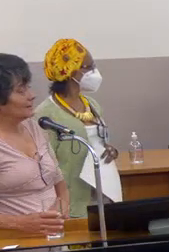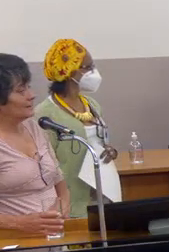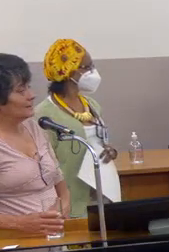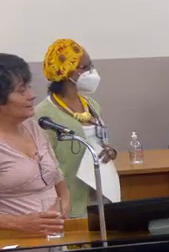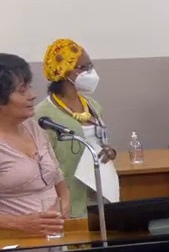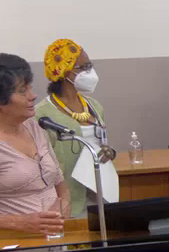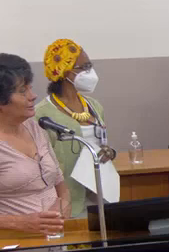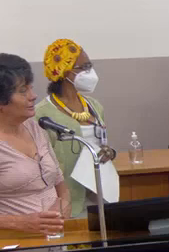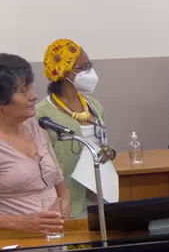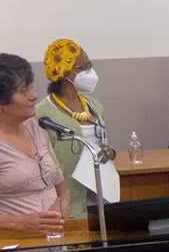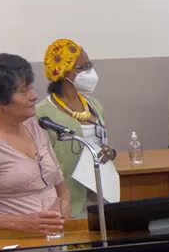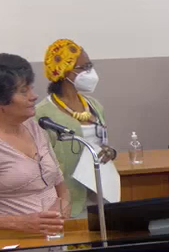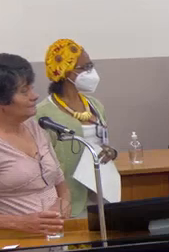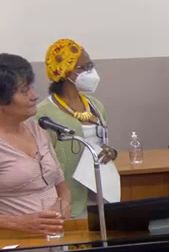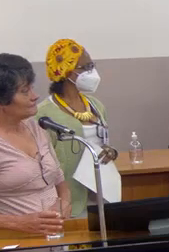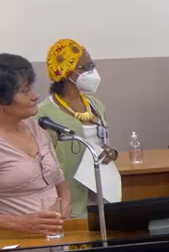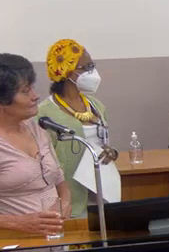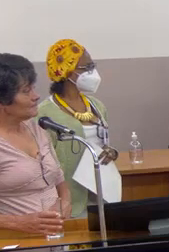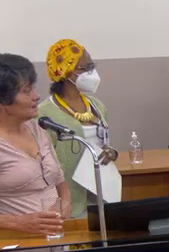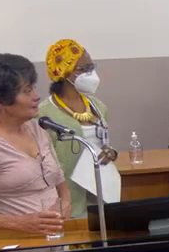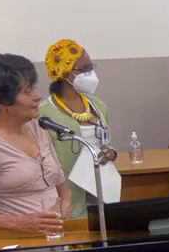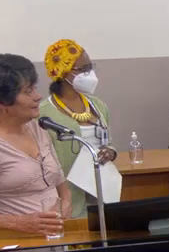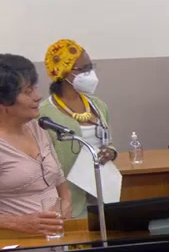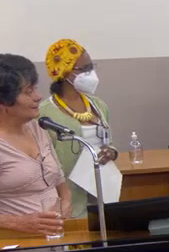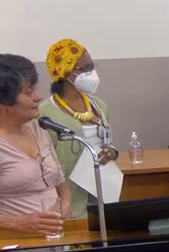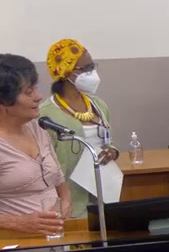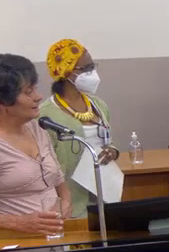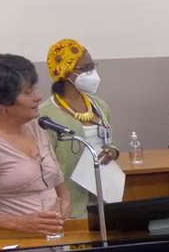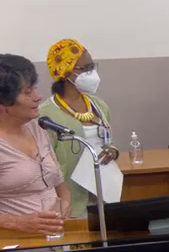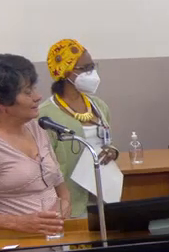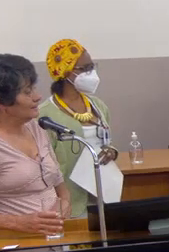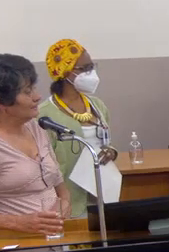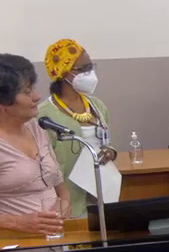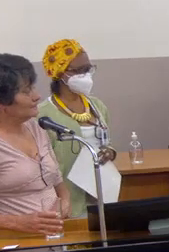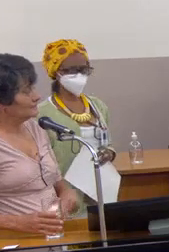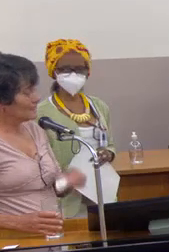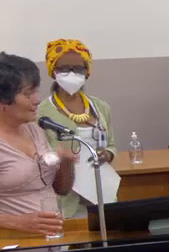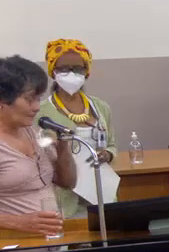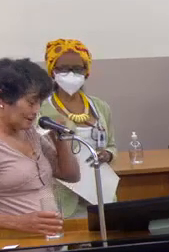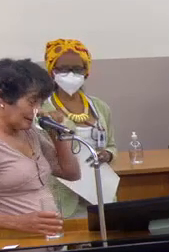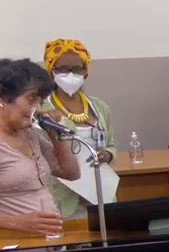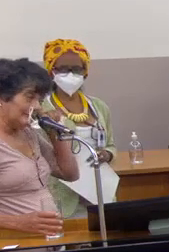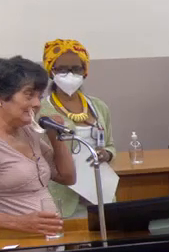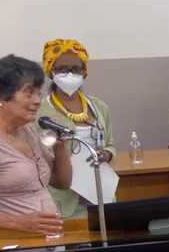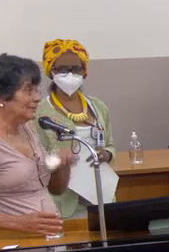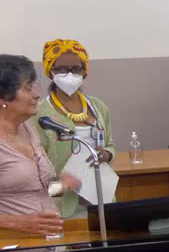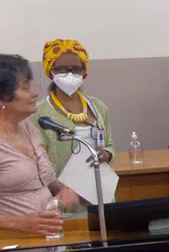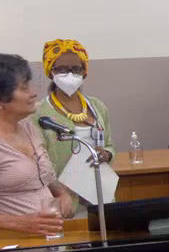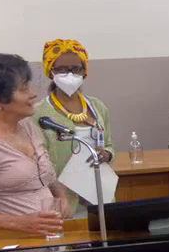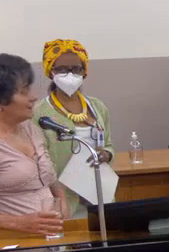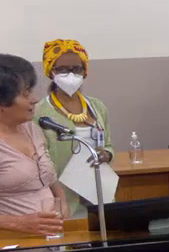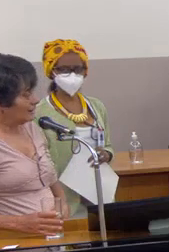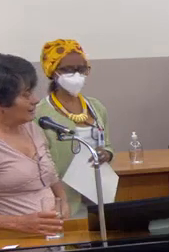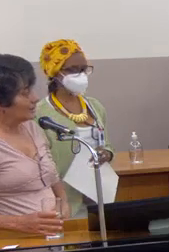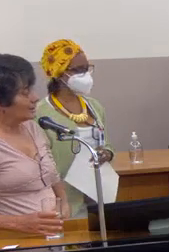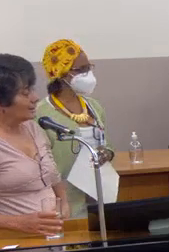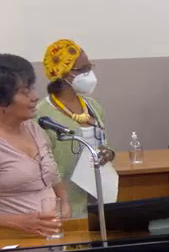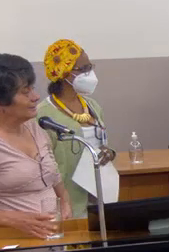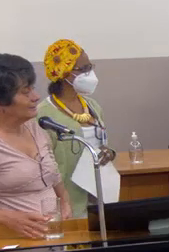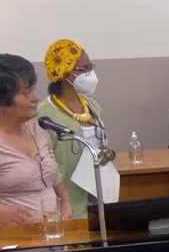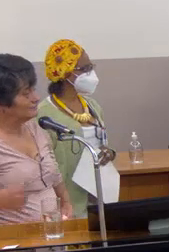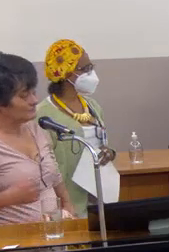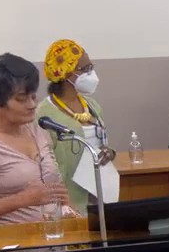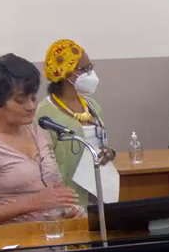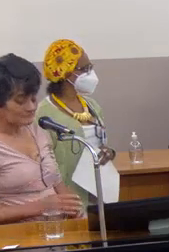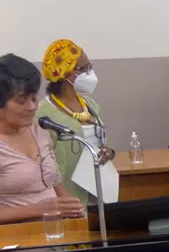eu não sei mas eu peço obrigado a senhora por você fazer presente aqui porque as pessoas